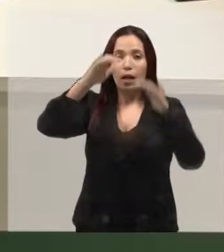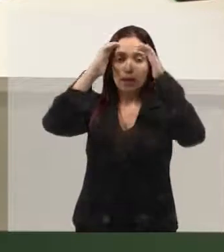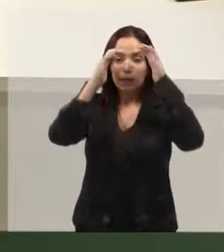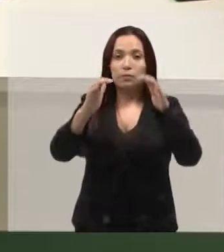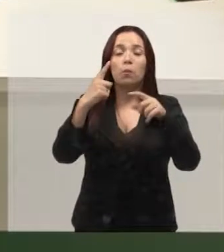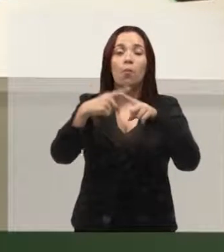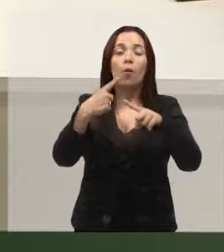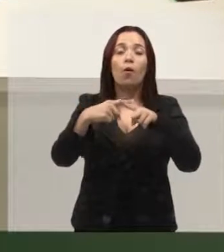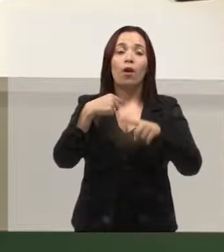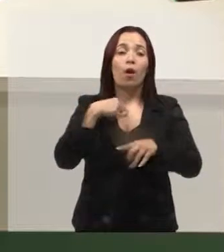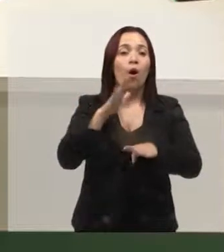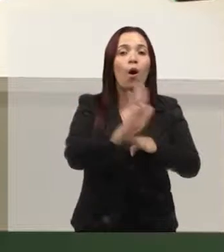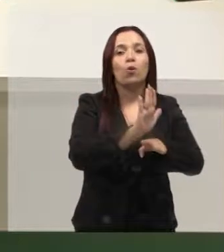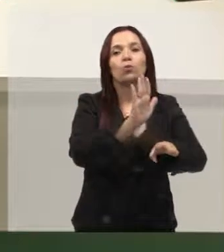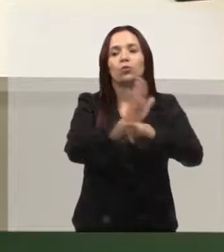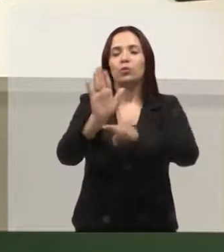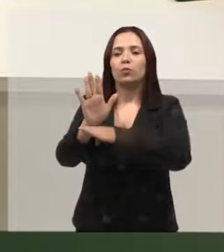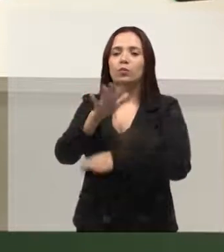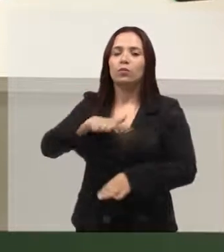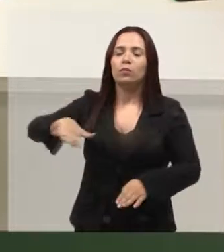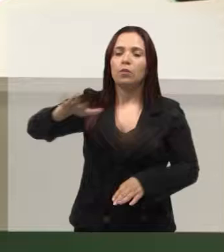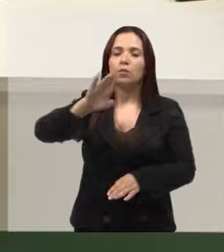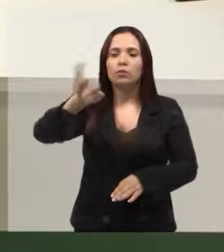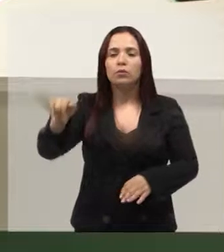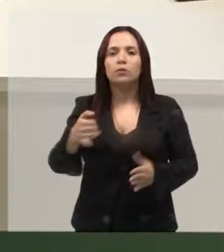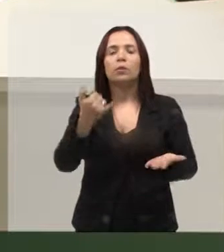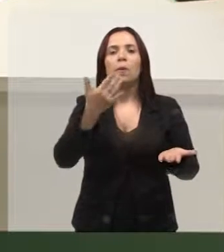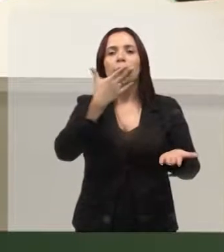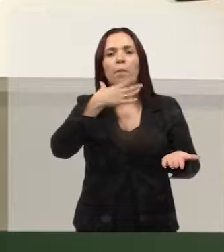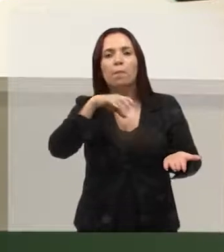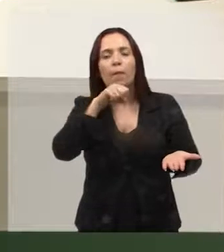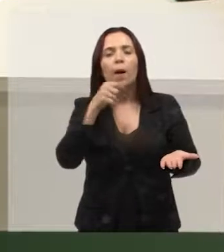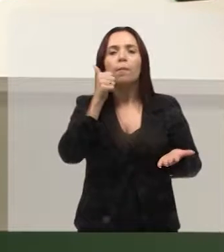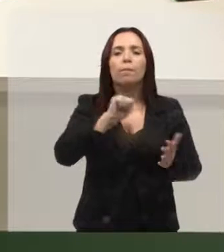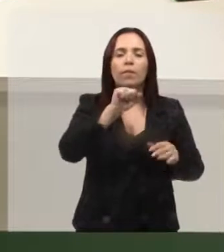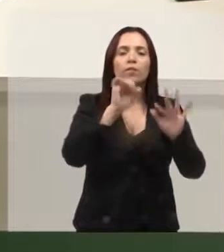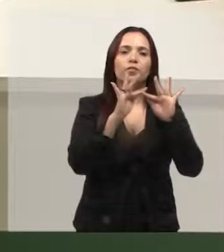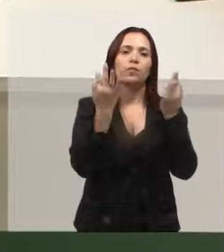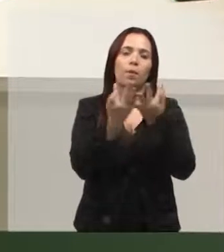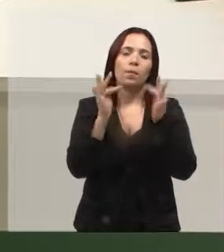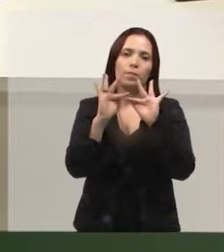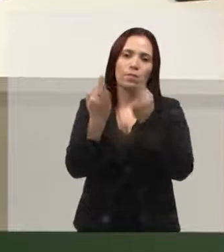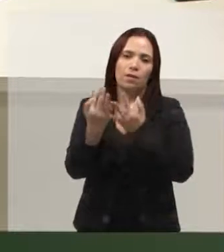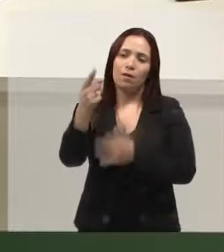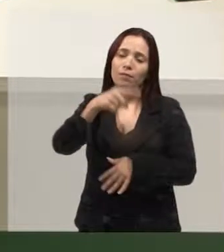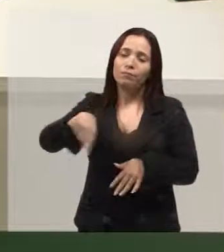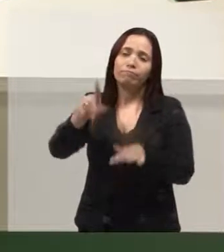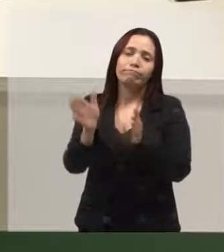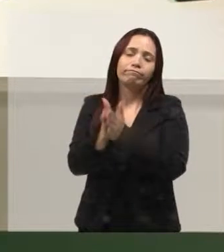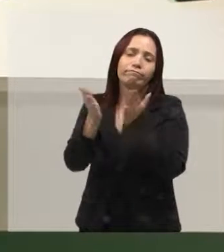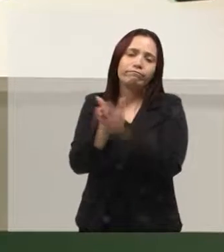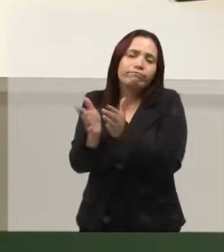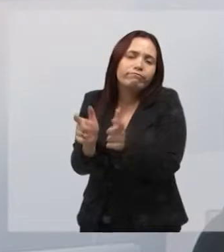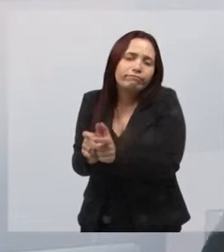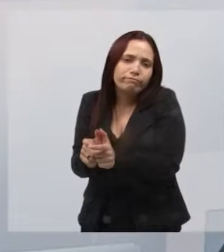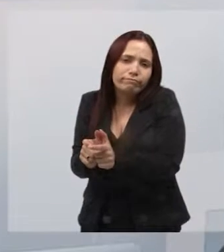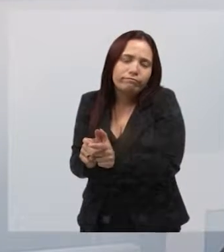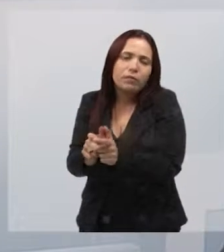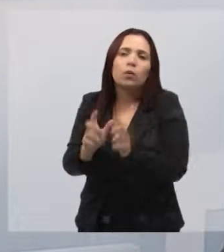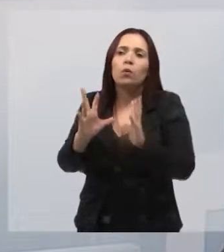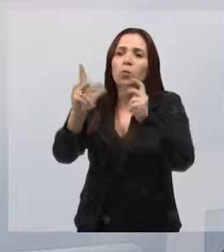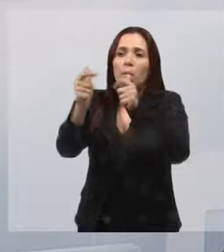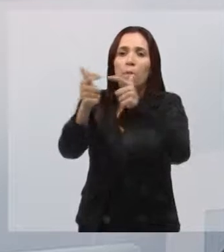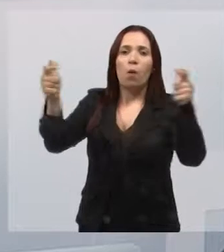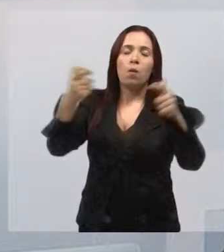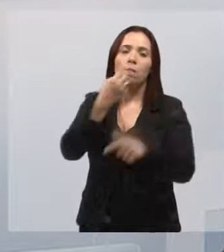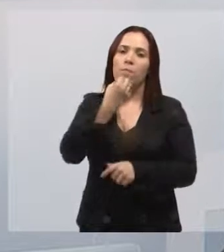ali ajudando a comunidade, ajudando o pai e a mãe, porque ali é a minoria, porque a maioria é cidadão de bem.